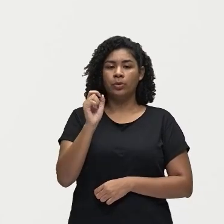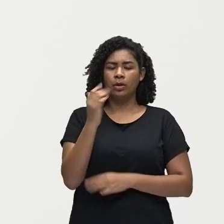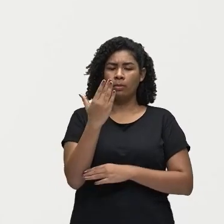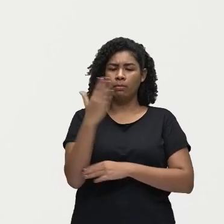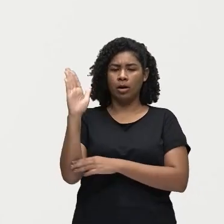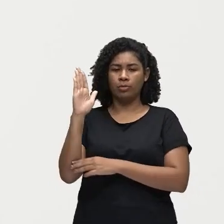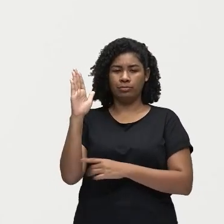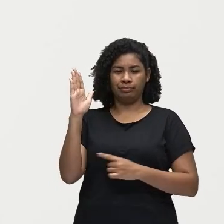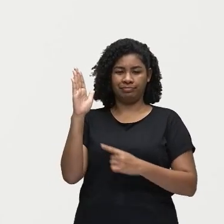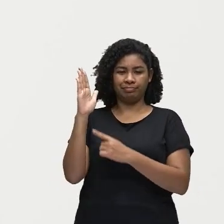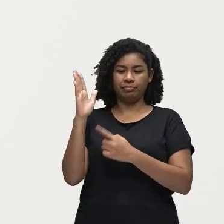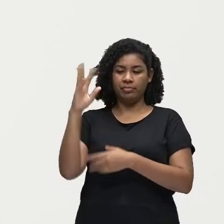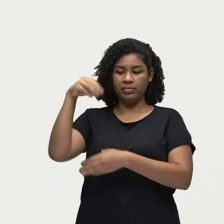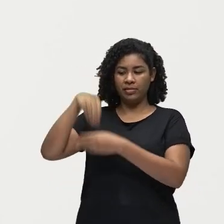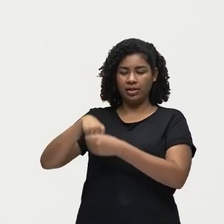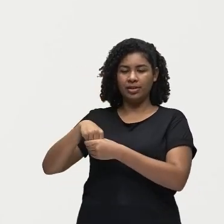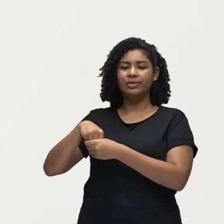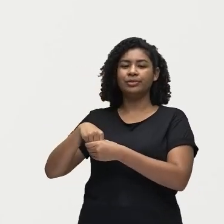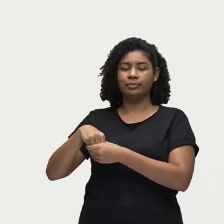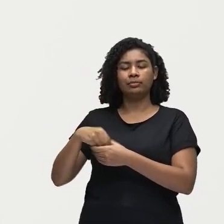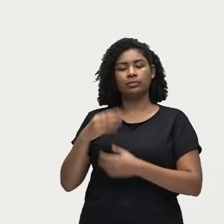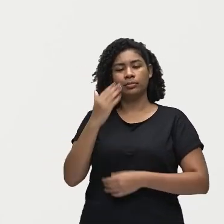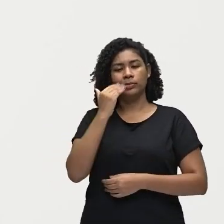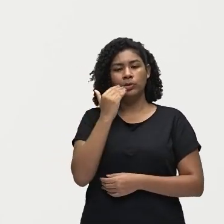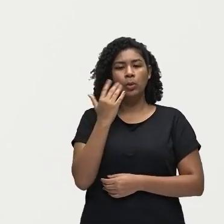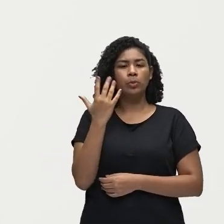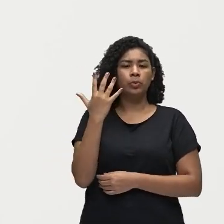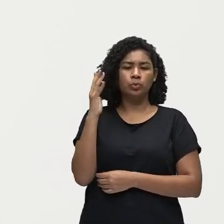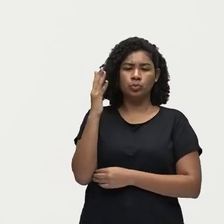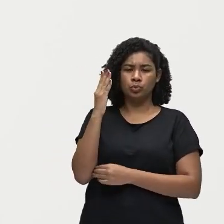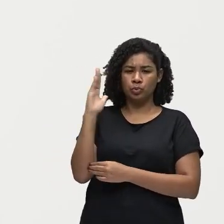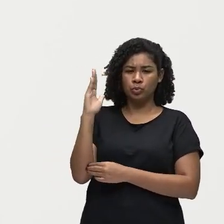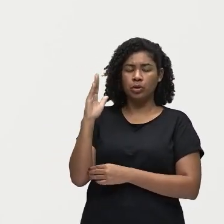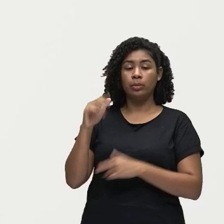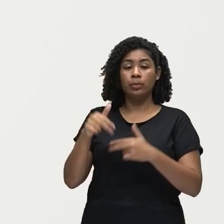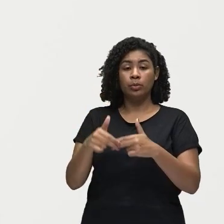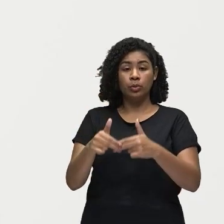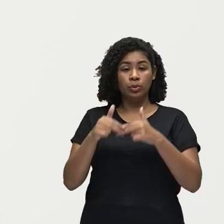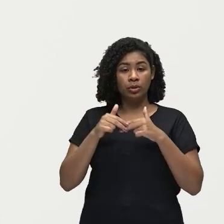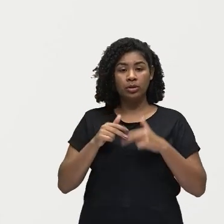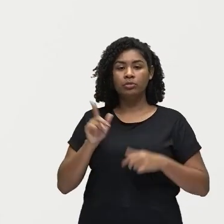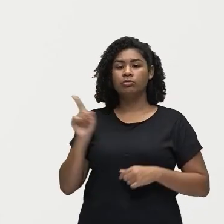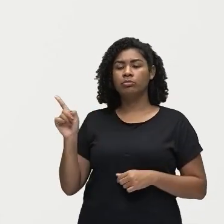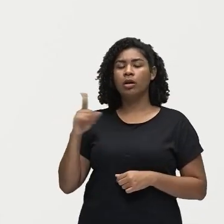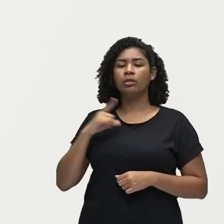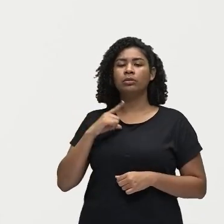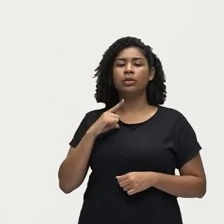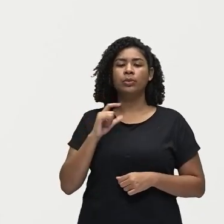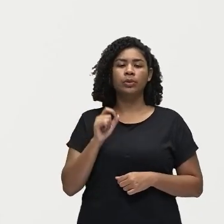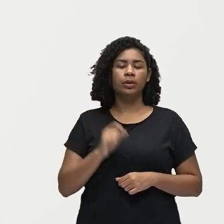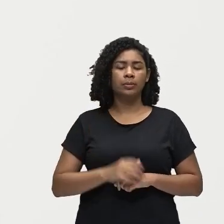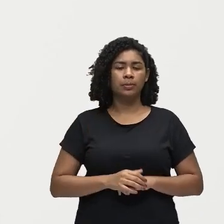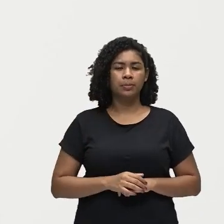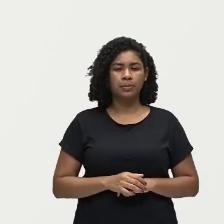né, que comem a madeira, mas existe aí